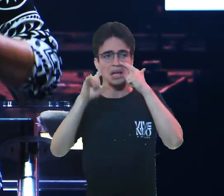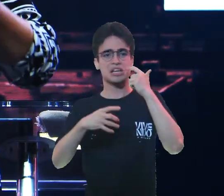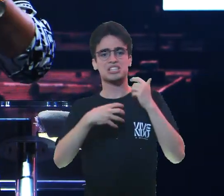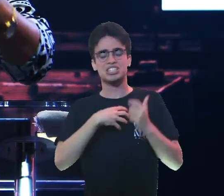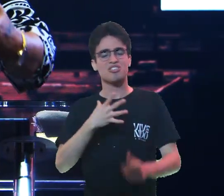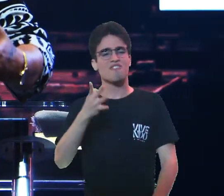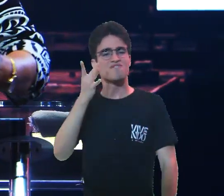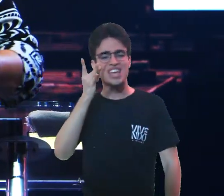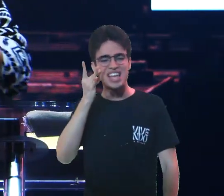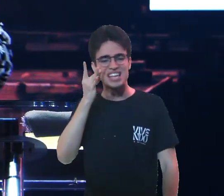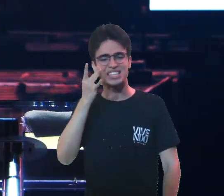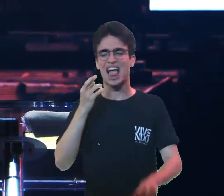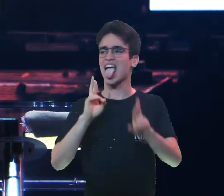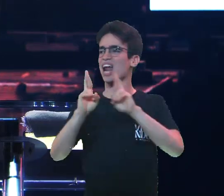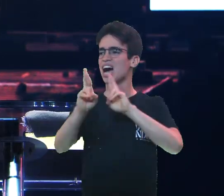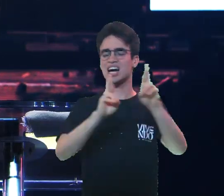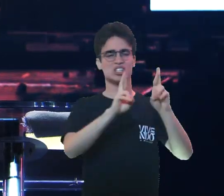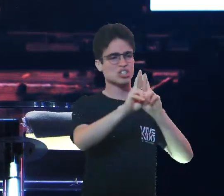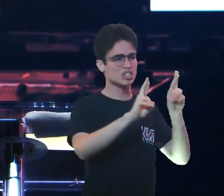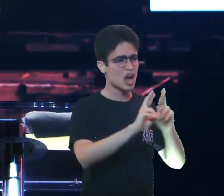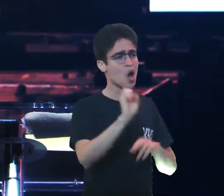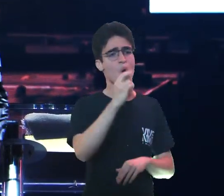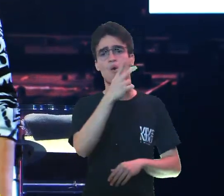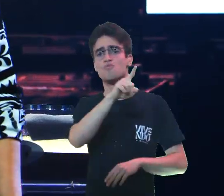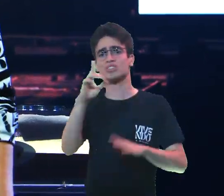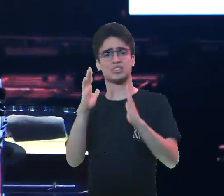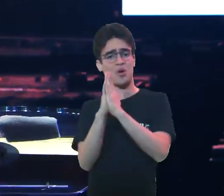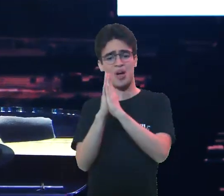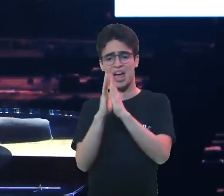física, relacional, oracional.